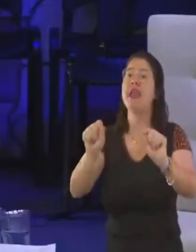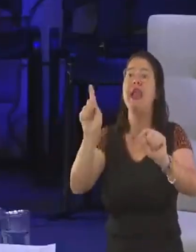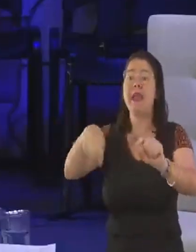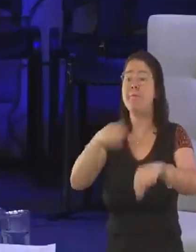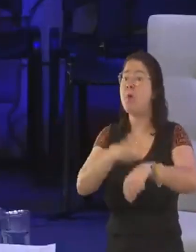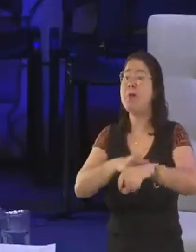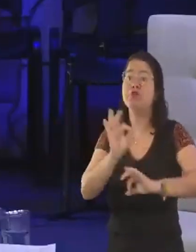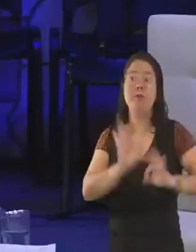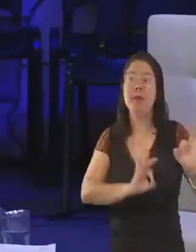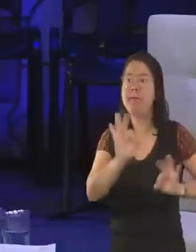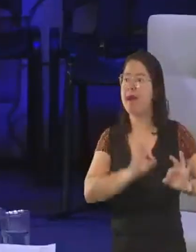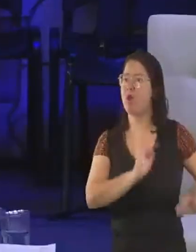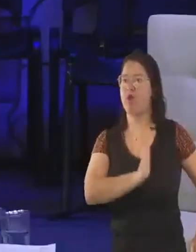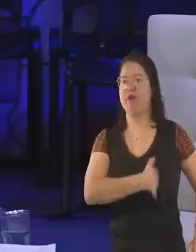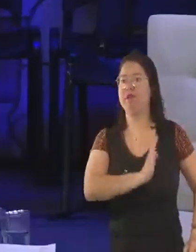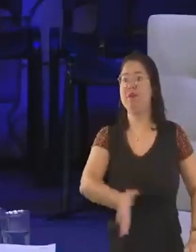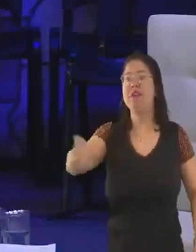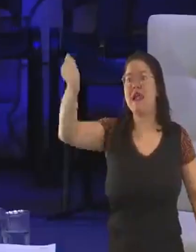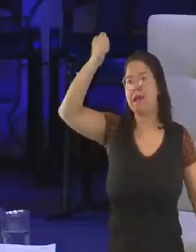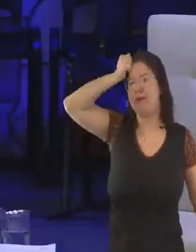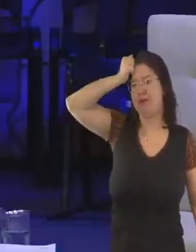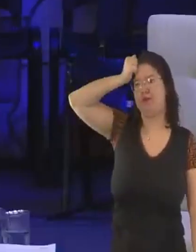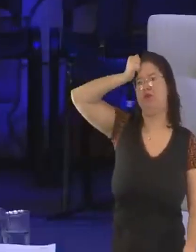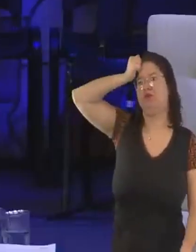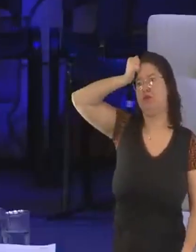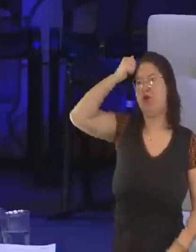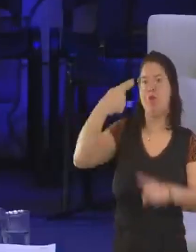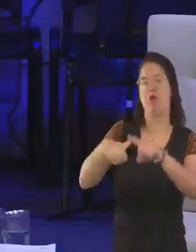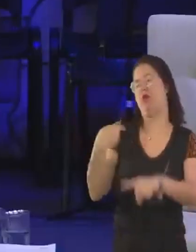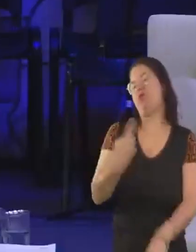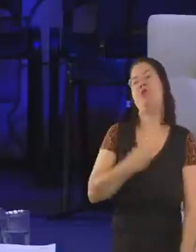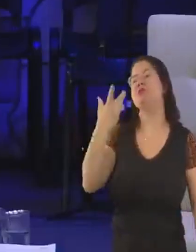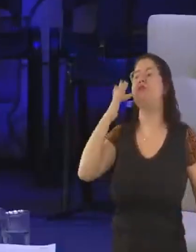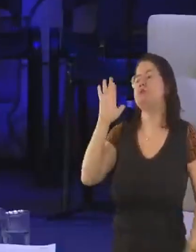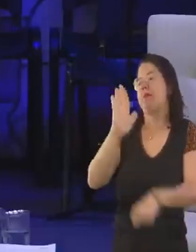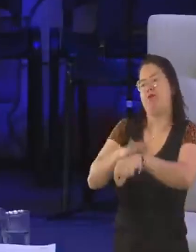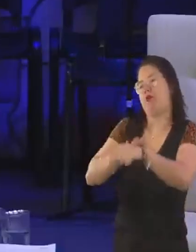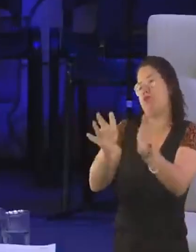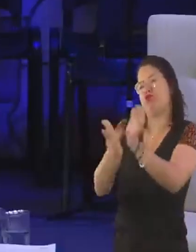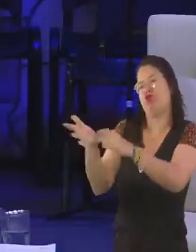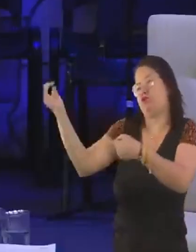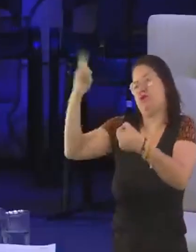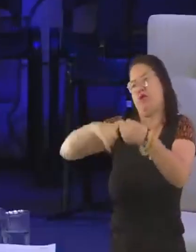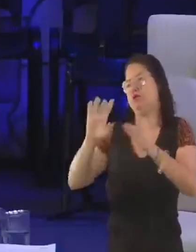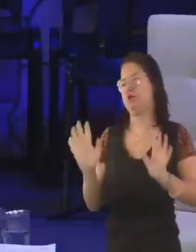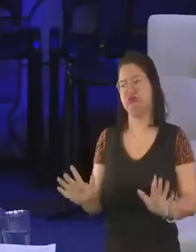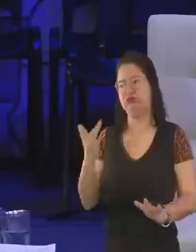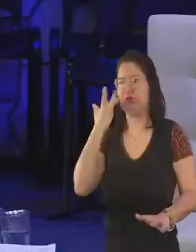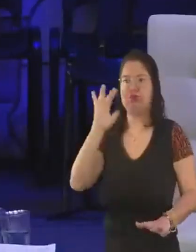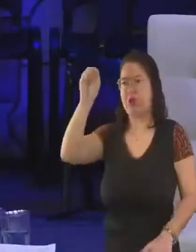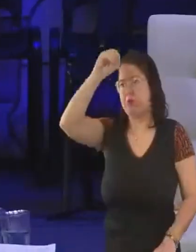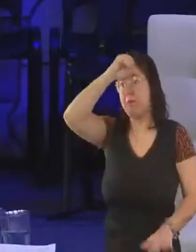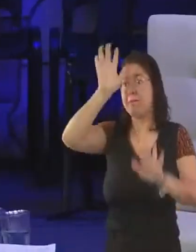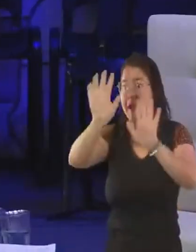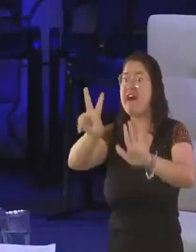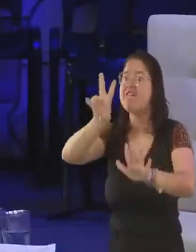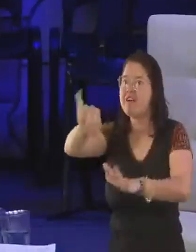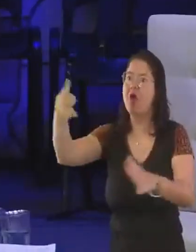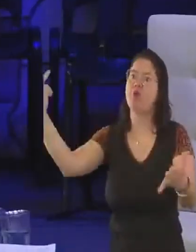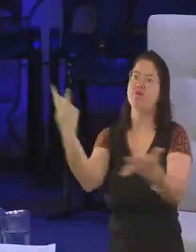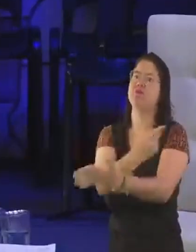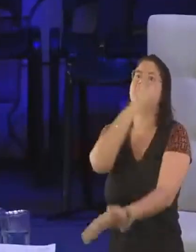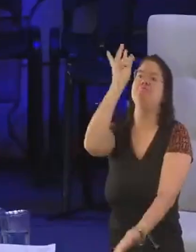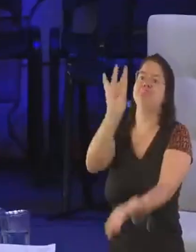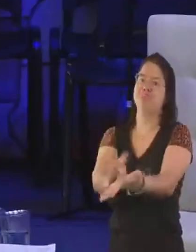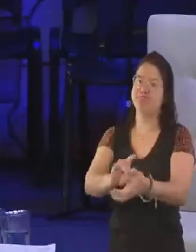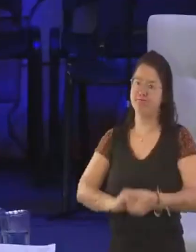não necessariamente uma ordem cronológica. O fato é que Jesus voltará. E